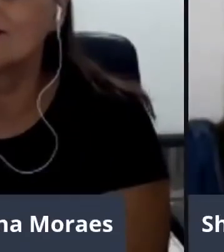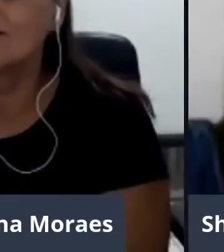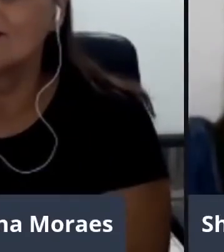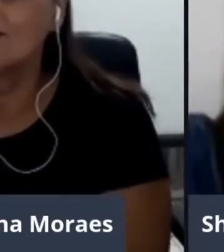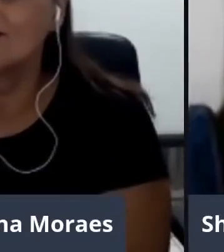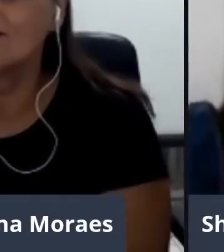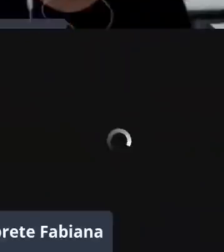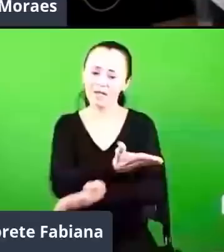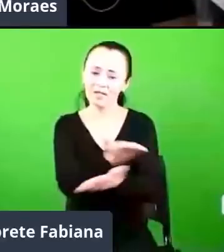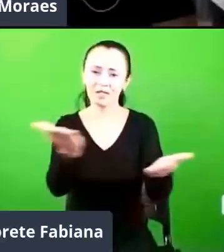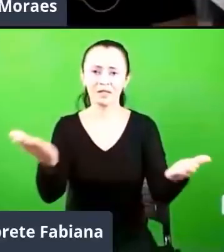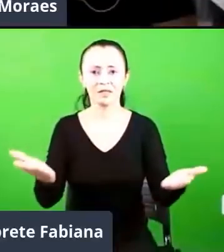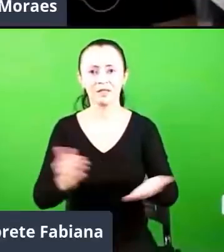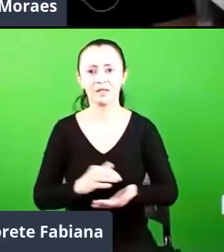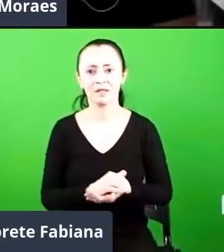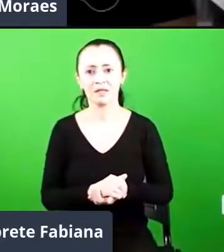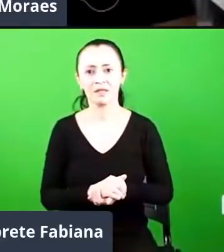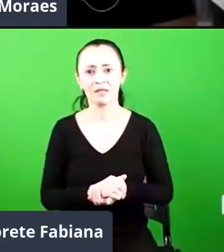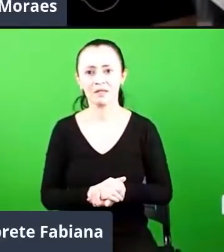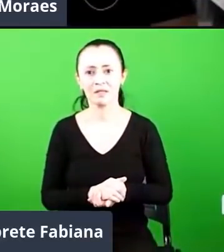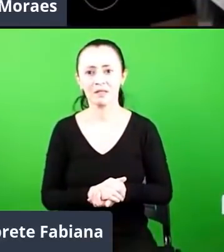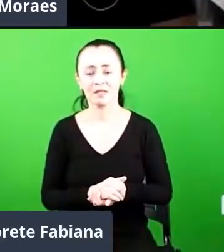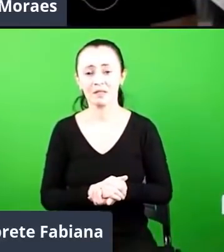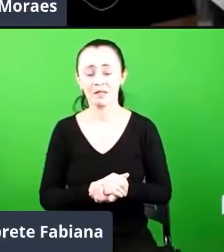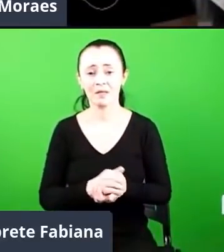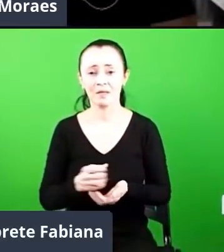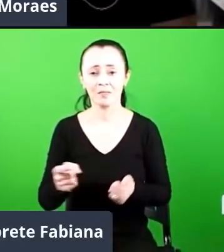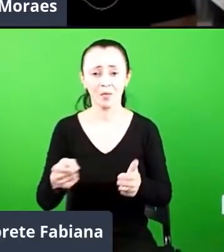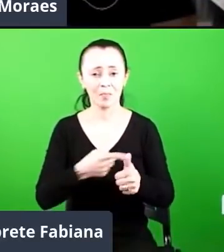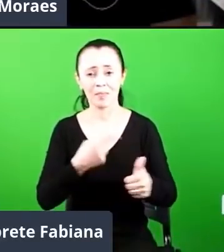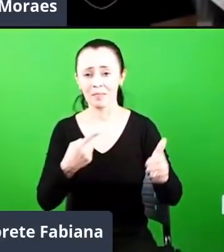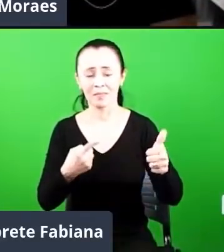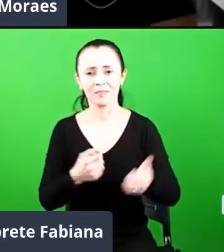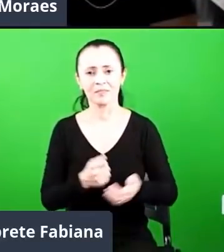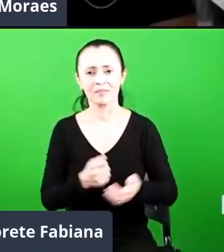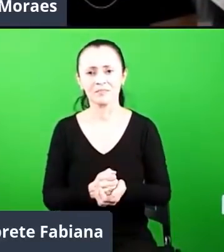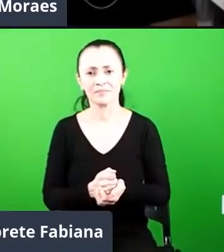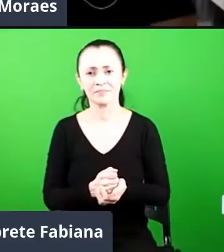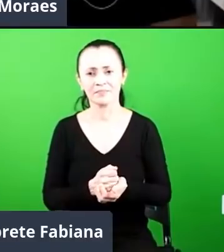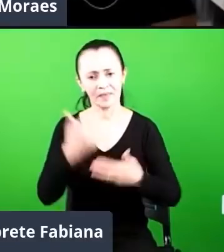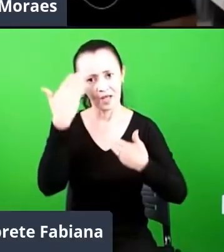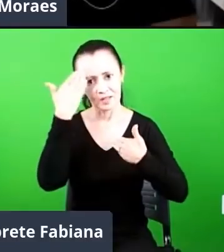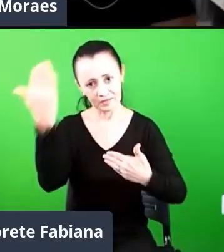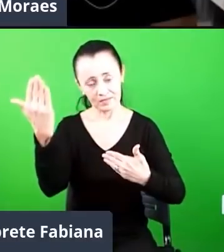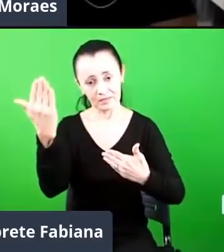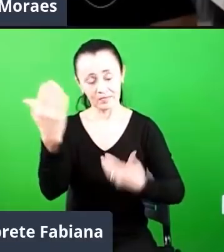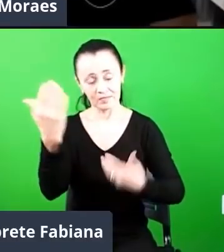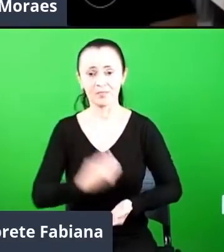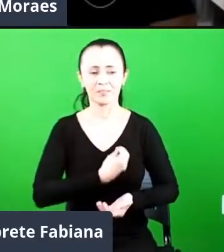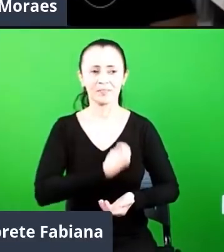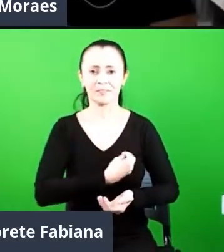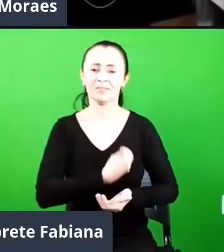e a todas. Primeiramente, gostaria de agradecer o convite para fazer parte dessa live de hoje.